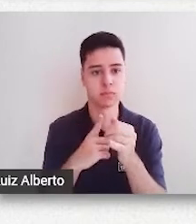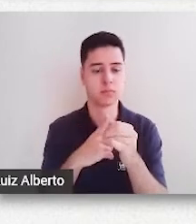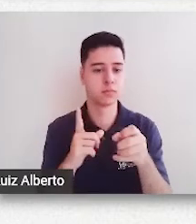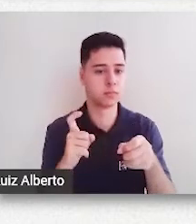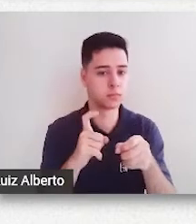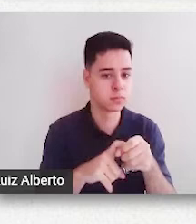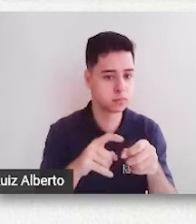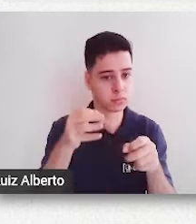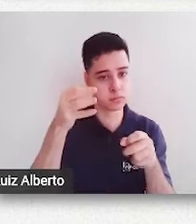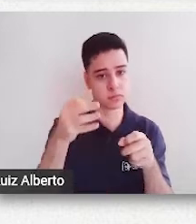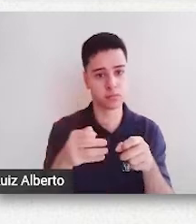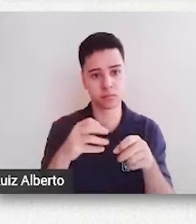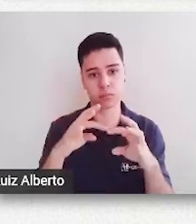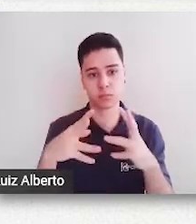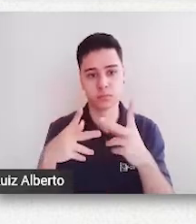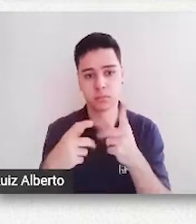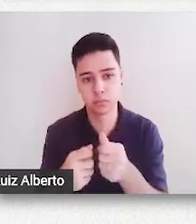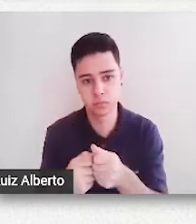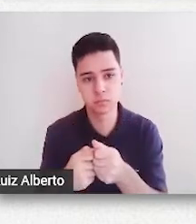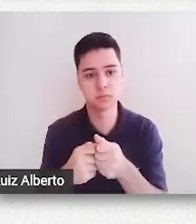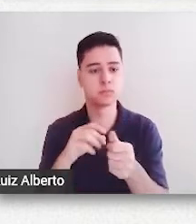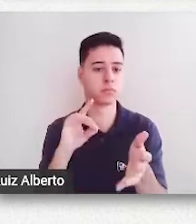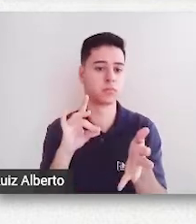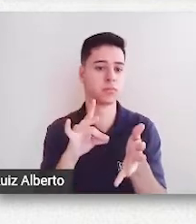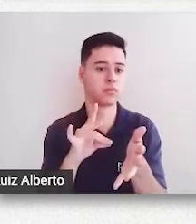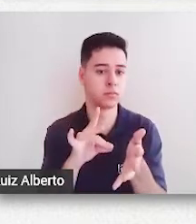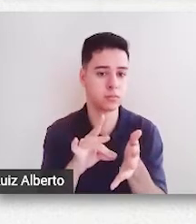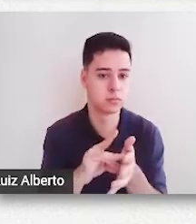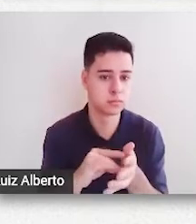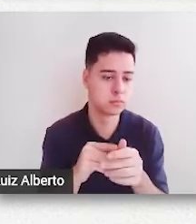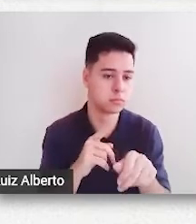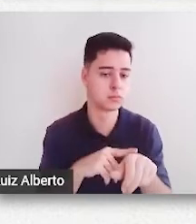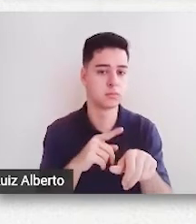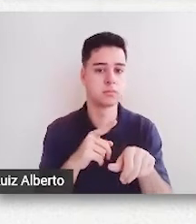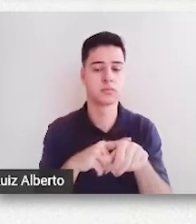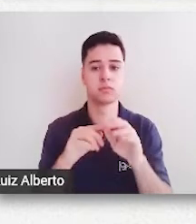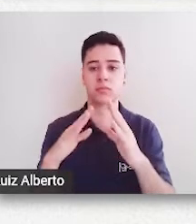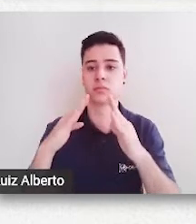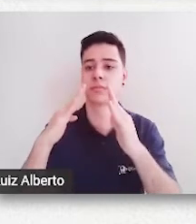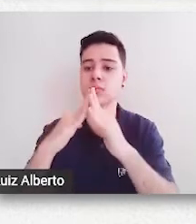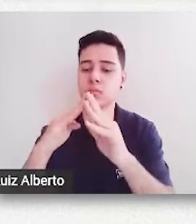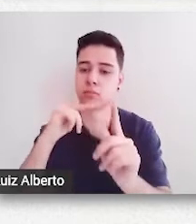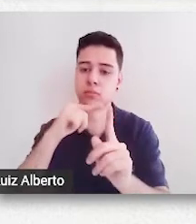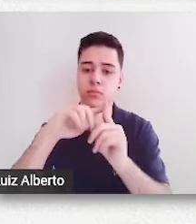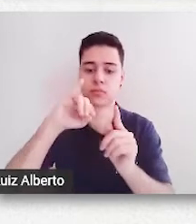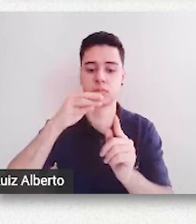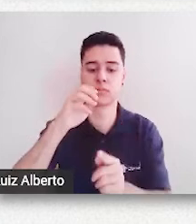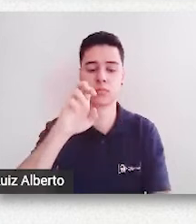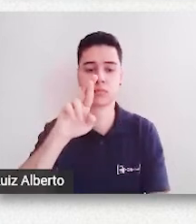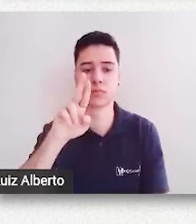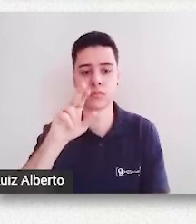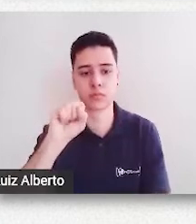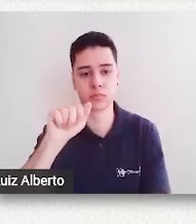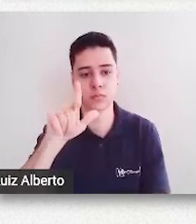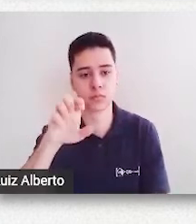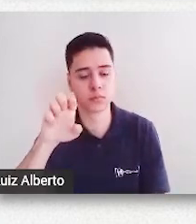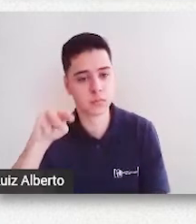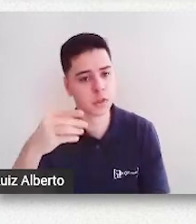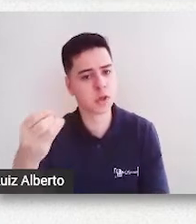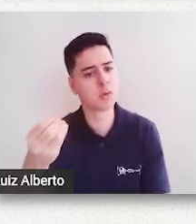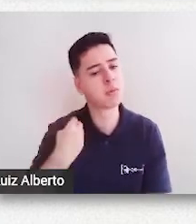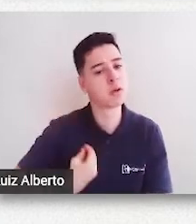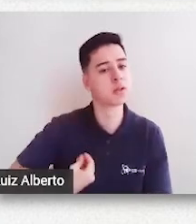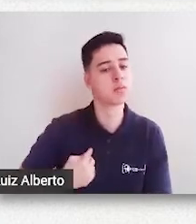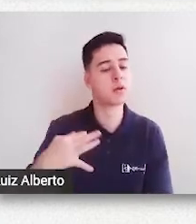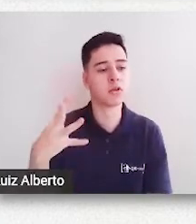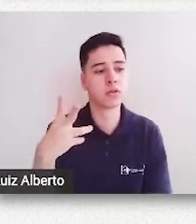os sacerdotes judeus, né, no Templo de Jerusalém, como que ele participava dos sacrifícios, de todos os rituais judaicos,